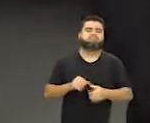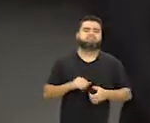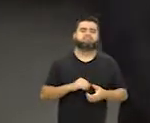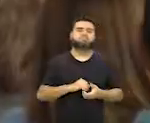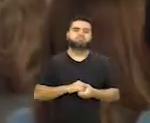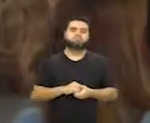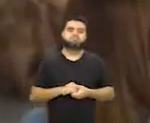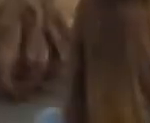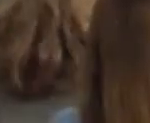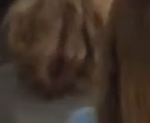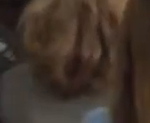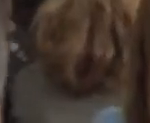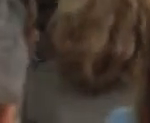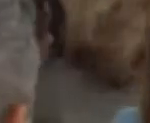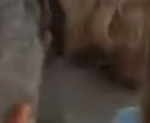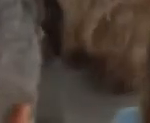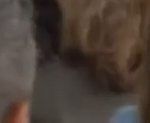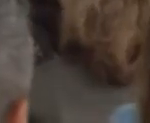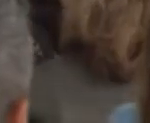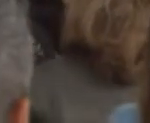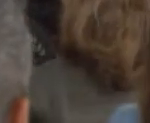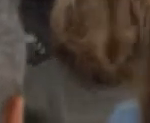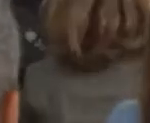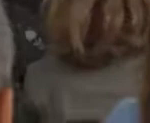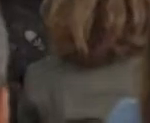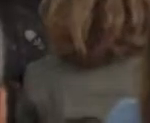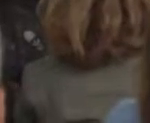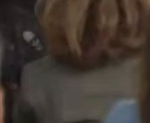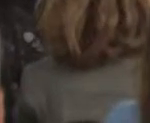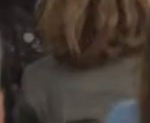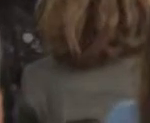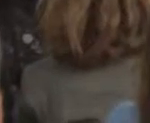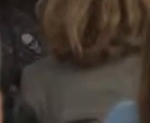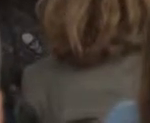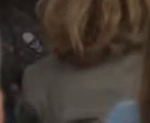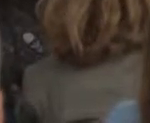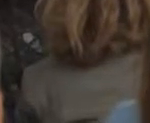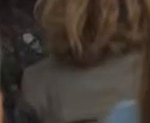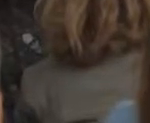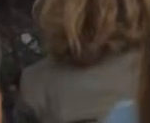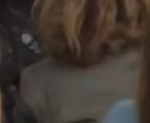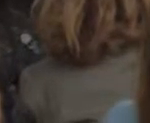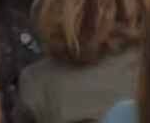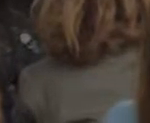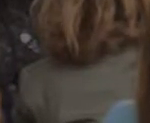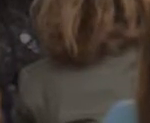implantação.